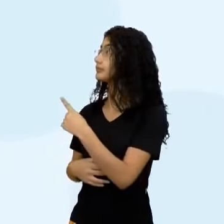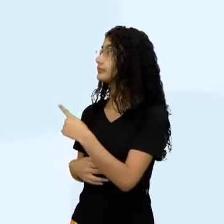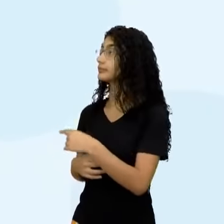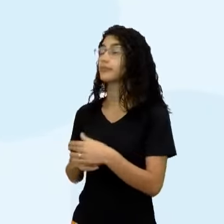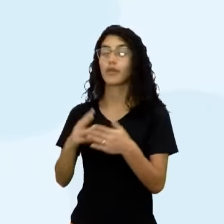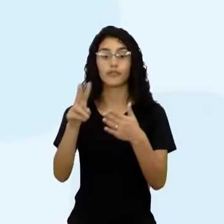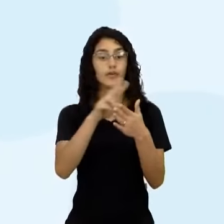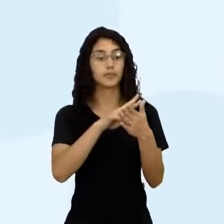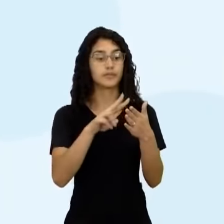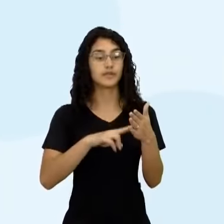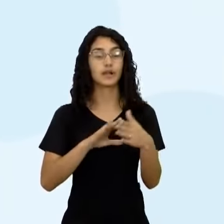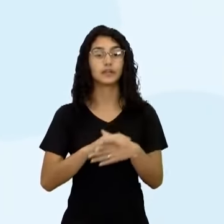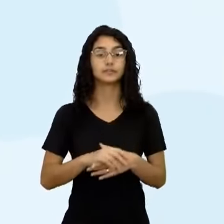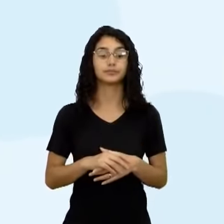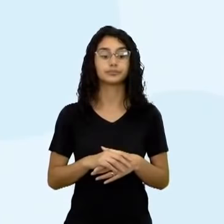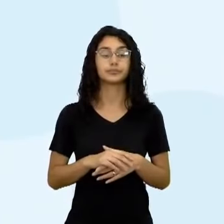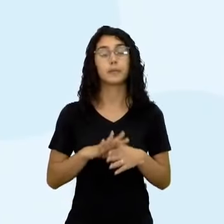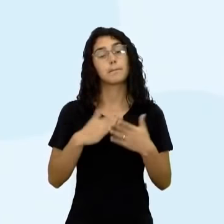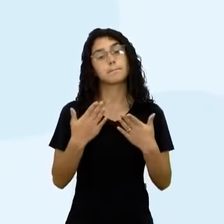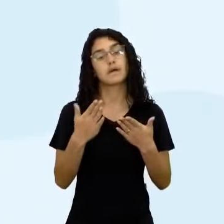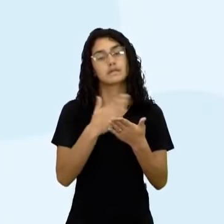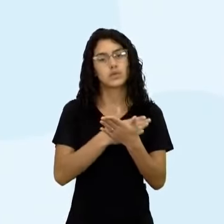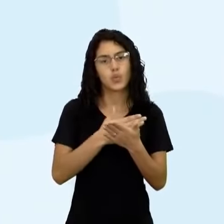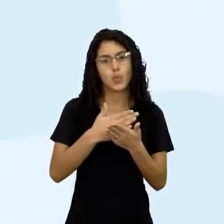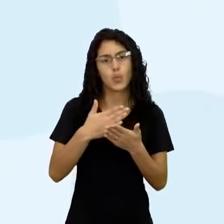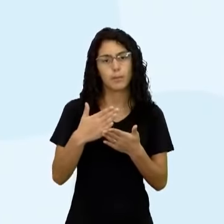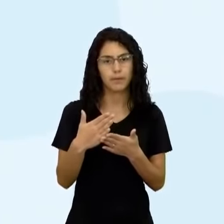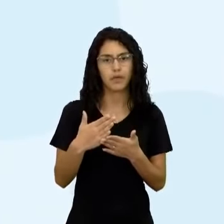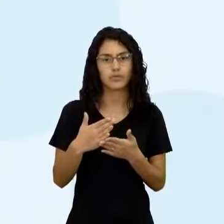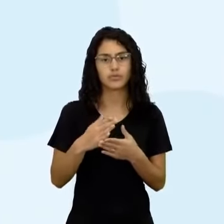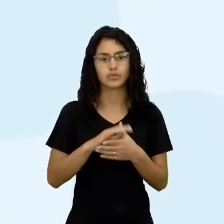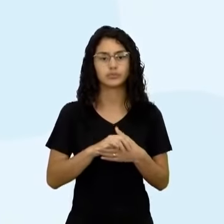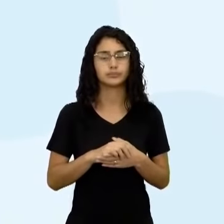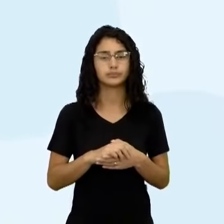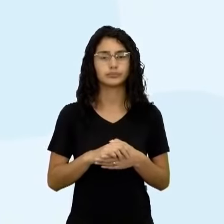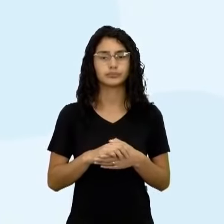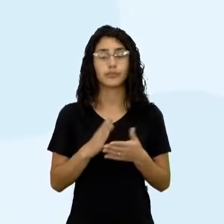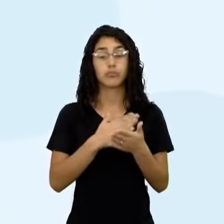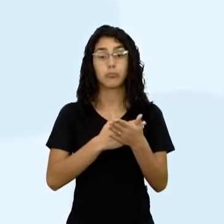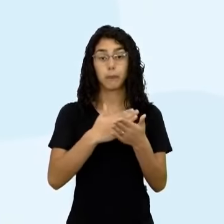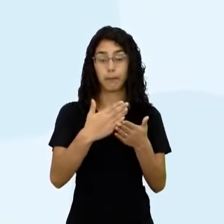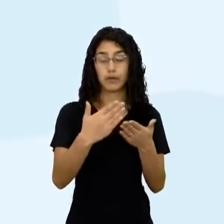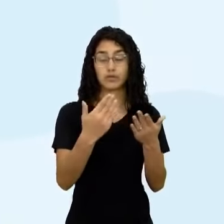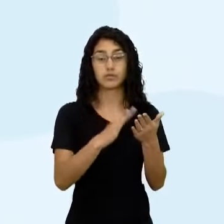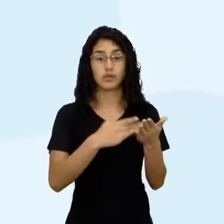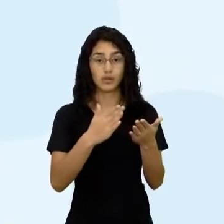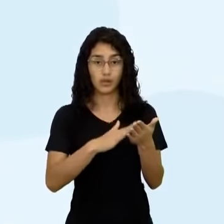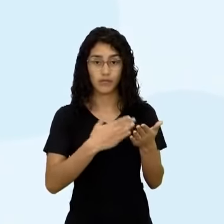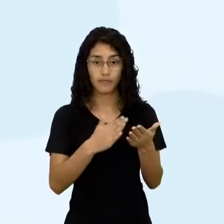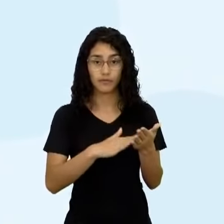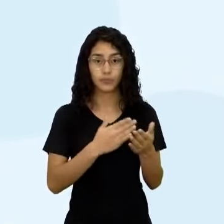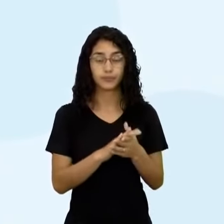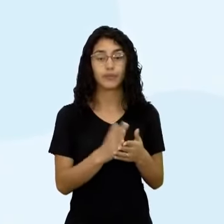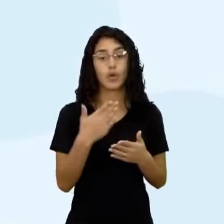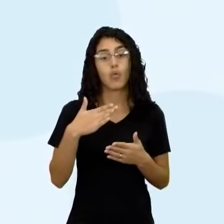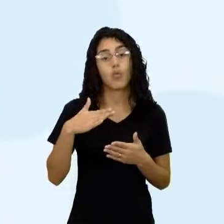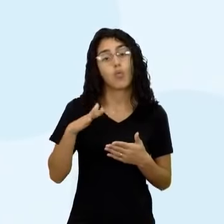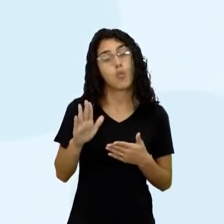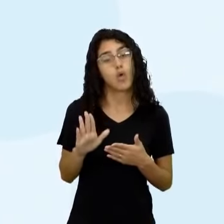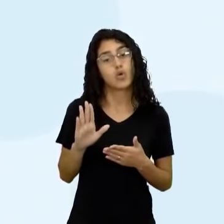das dos balões mas aí é o início né é da do livro Quando O